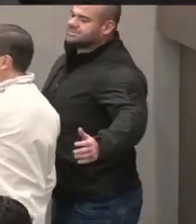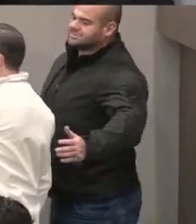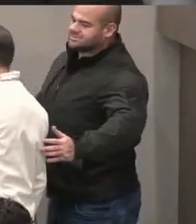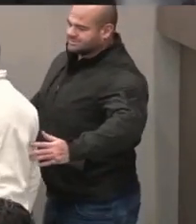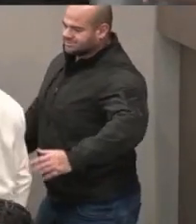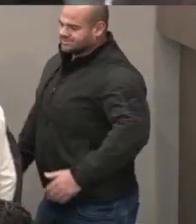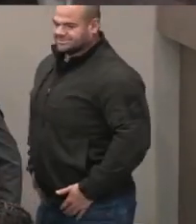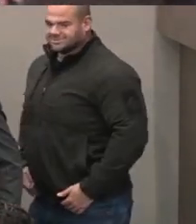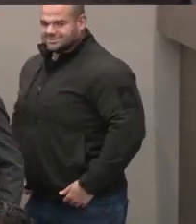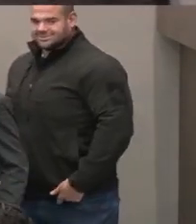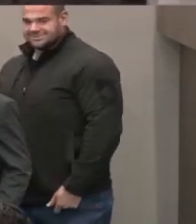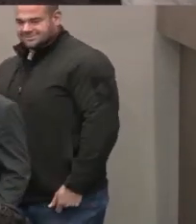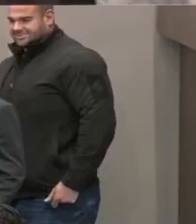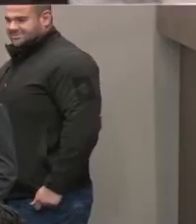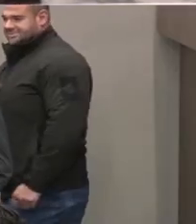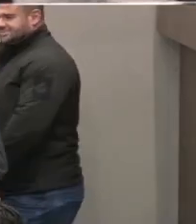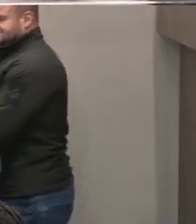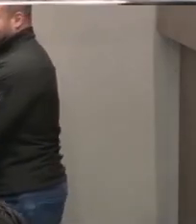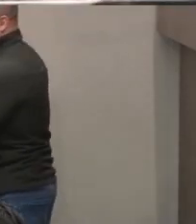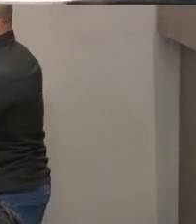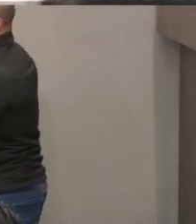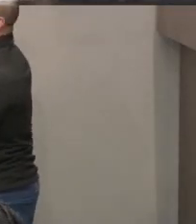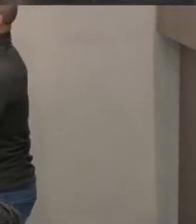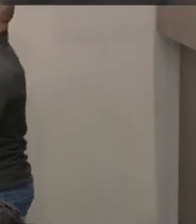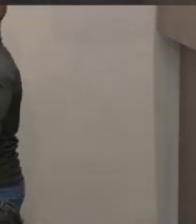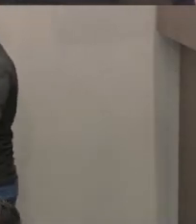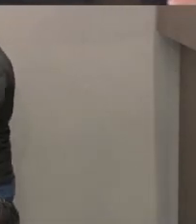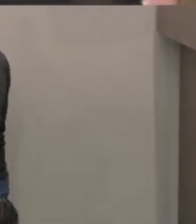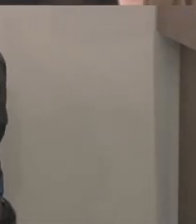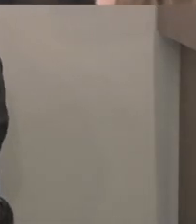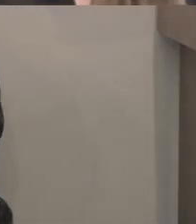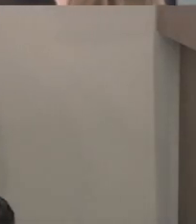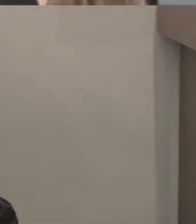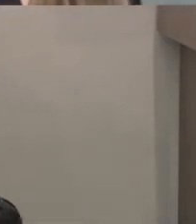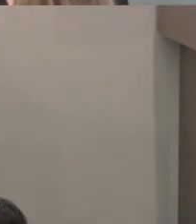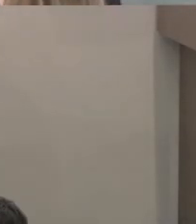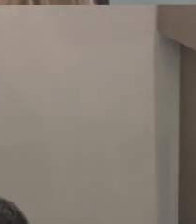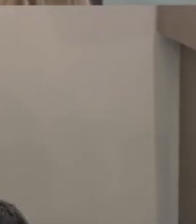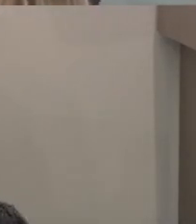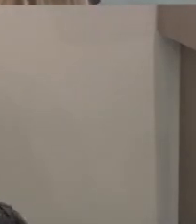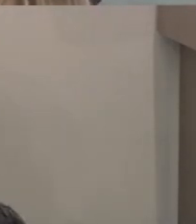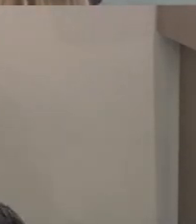Vamos pra lá, aqui mesmo. Vamos ver. Michele,